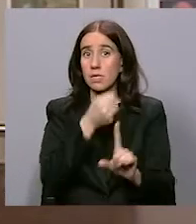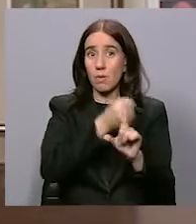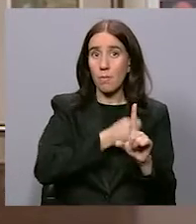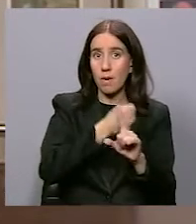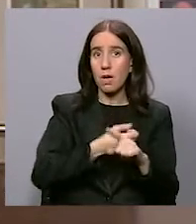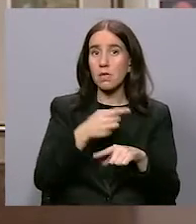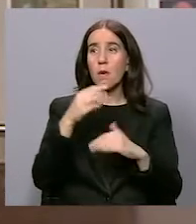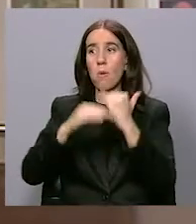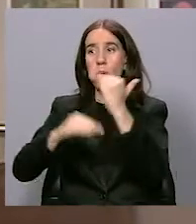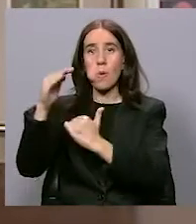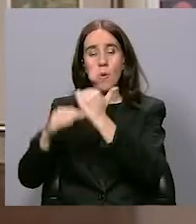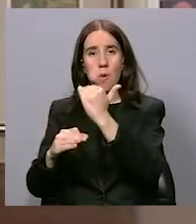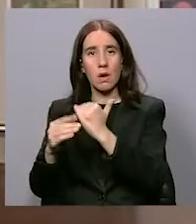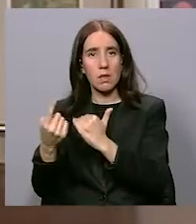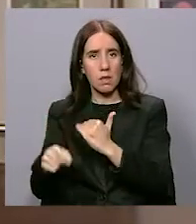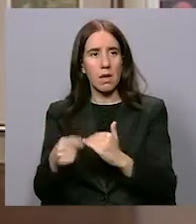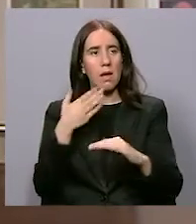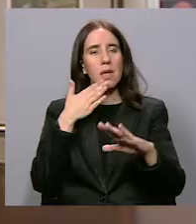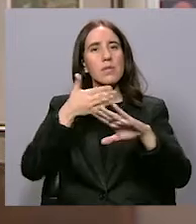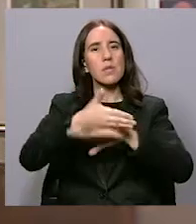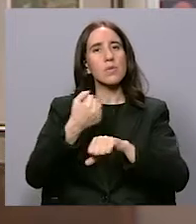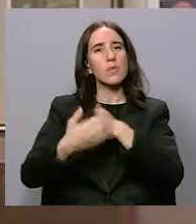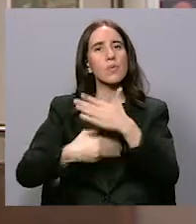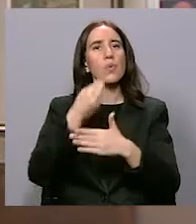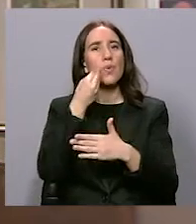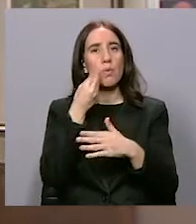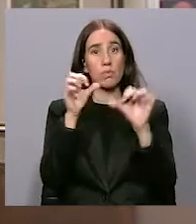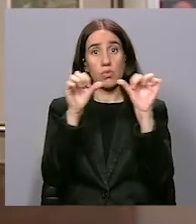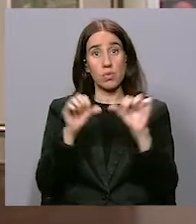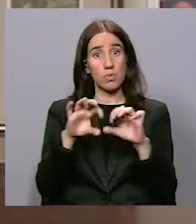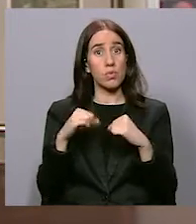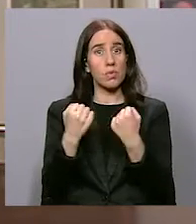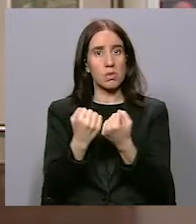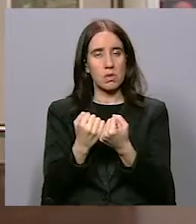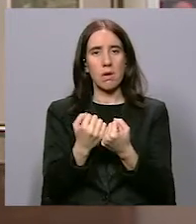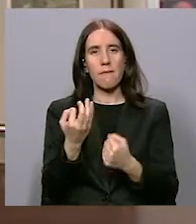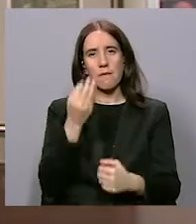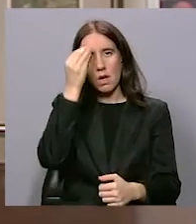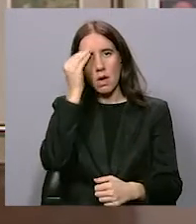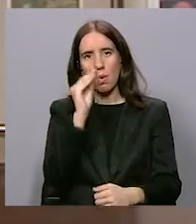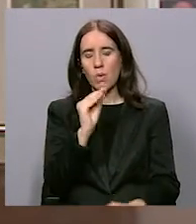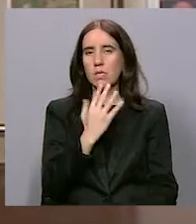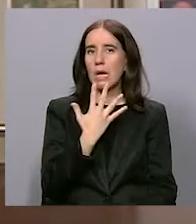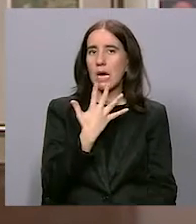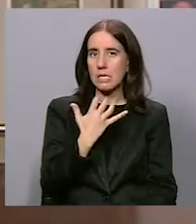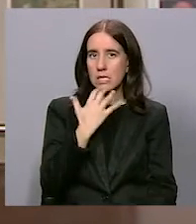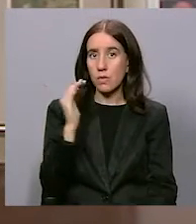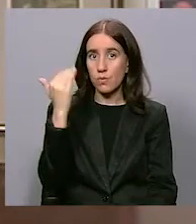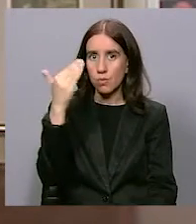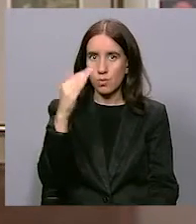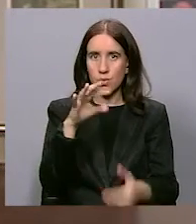a esse rodadas ao acesso ao funcionamento dos sistemas sociais e aconselhando prudência